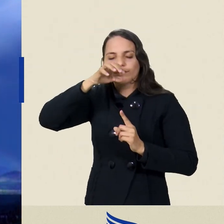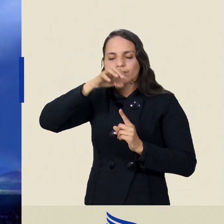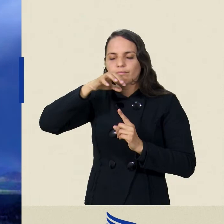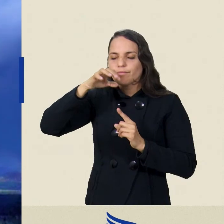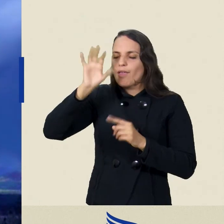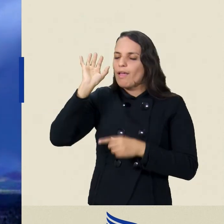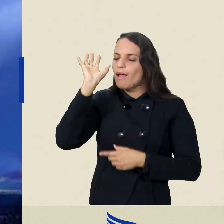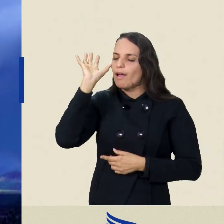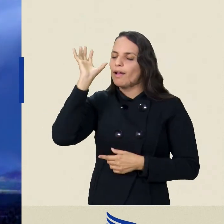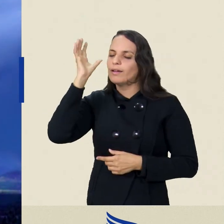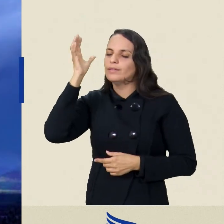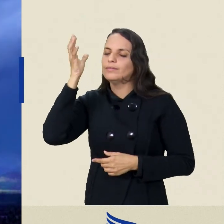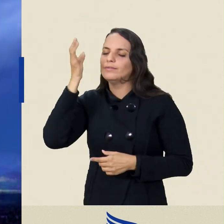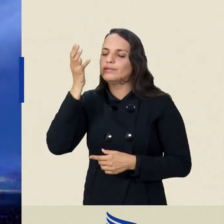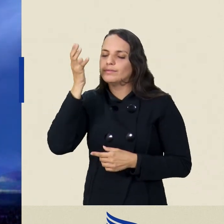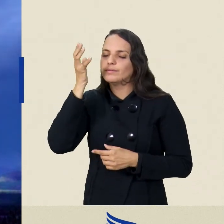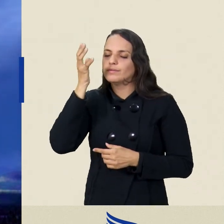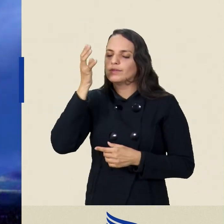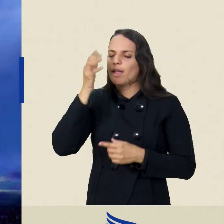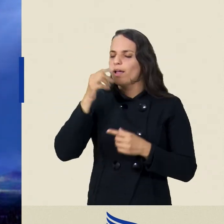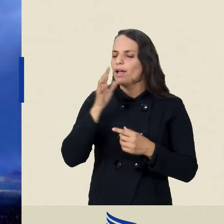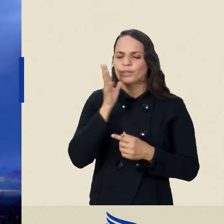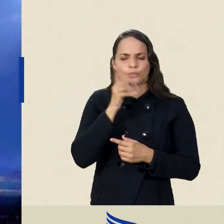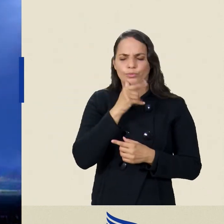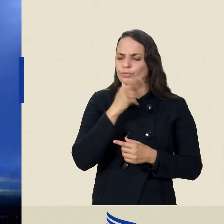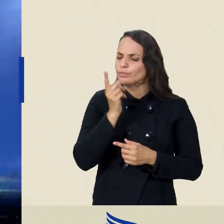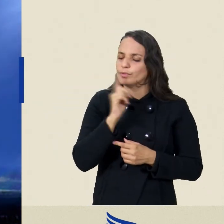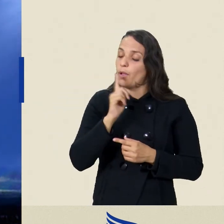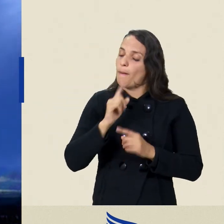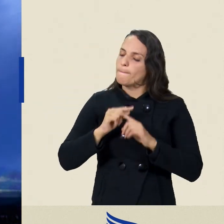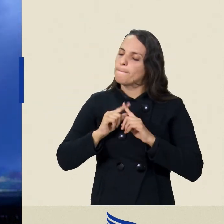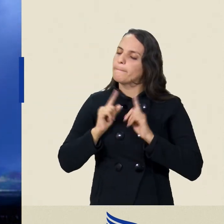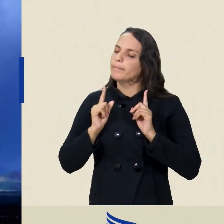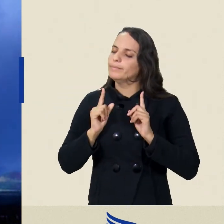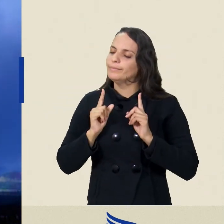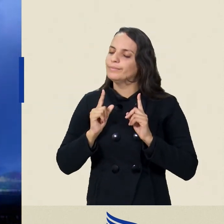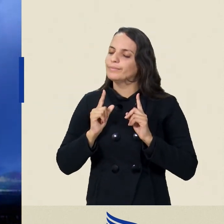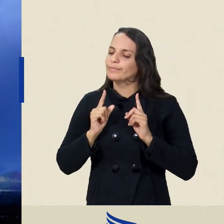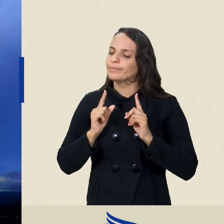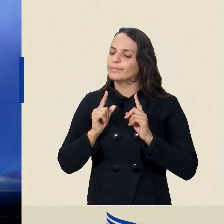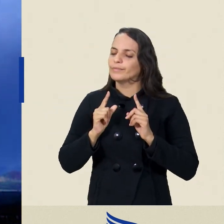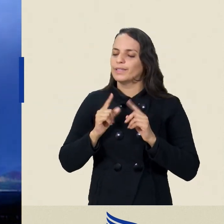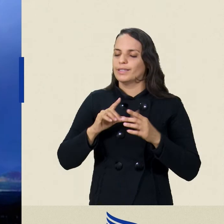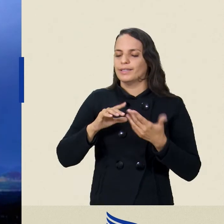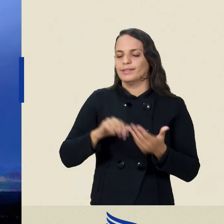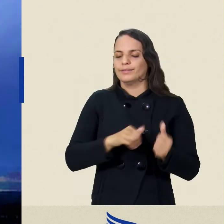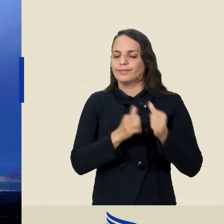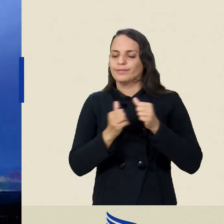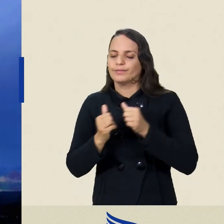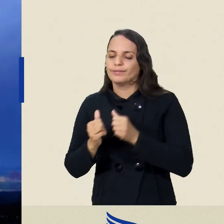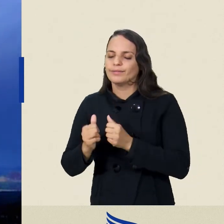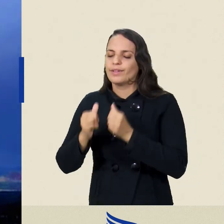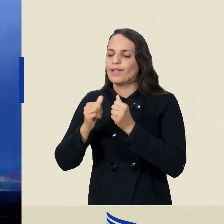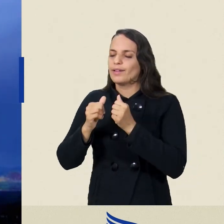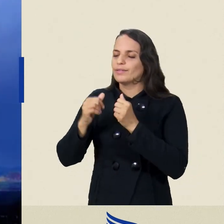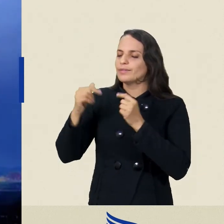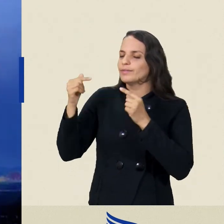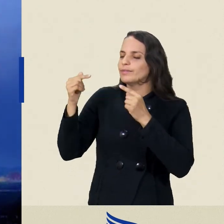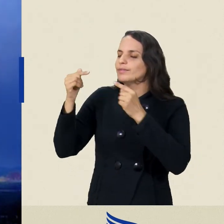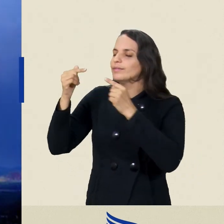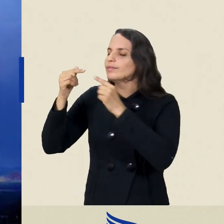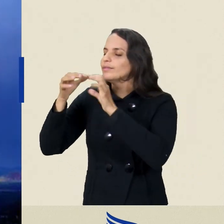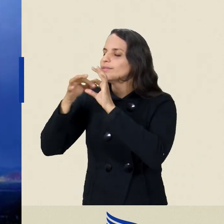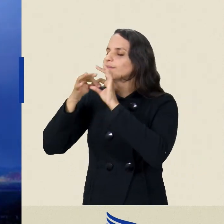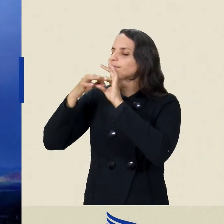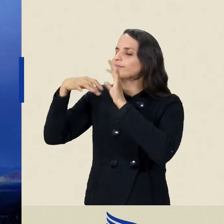uma decisão, a não retardarem, mas darem um passo rumo a Jesus e também rumo ao batismo